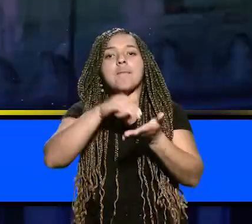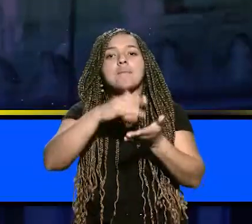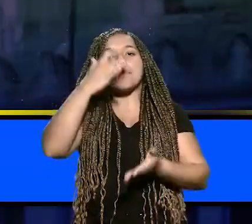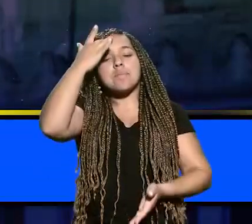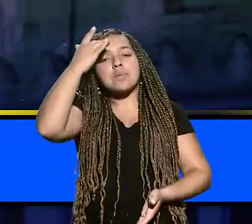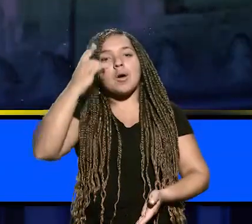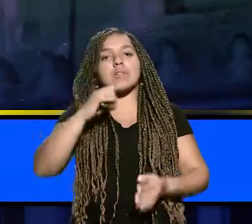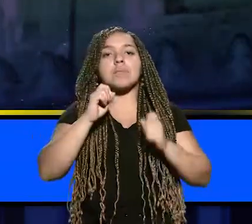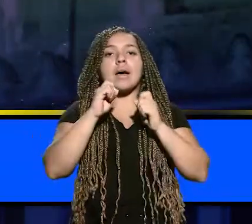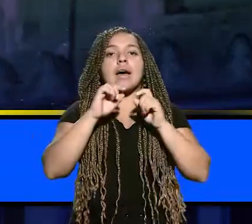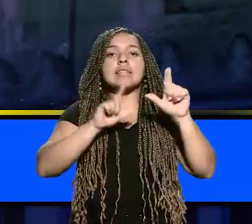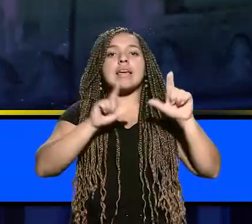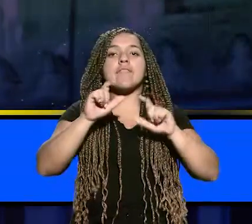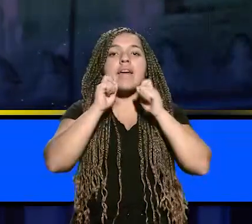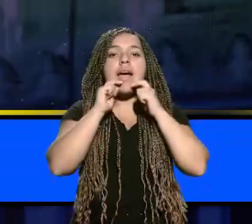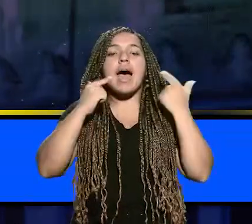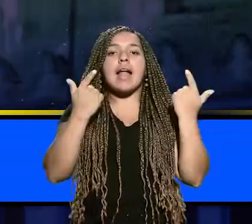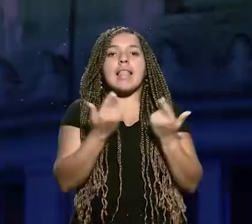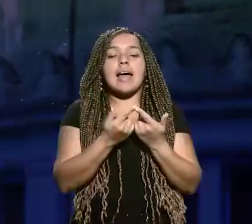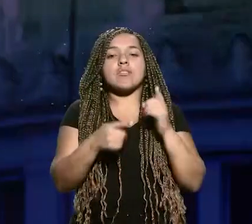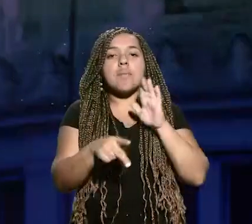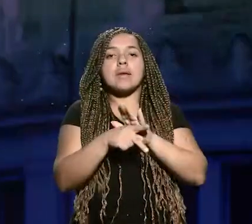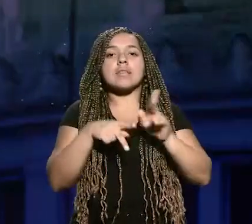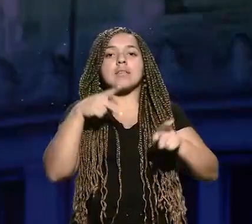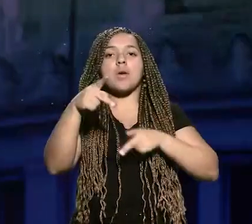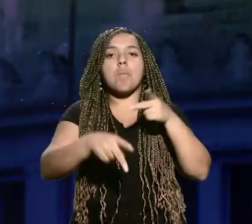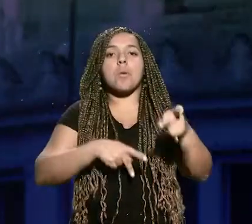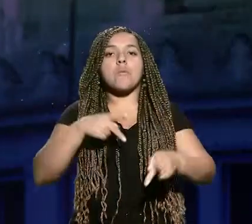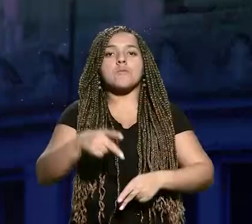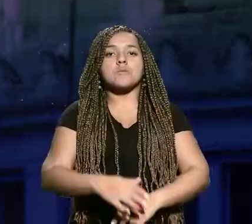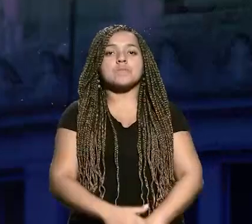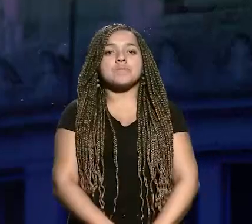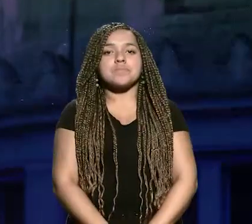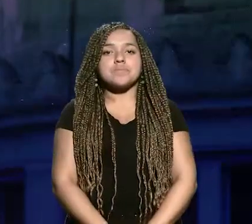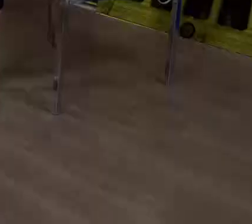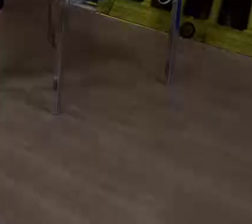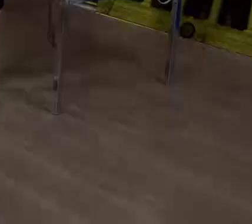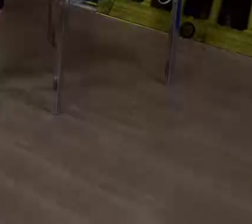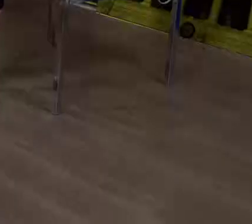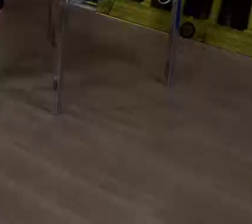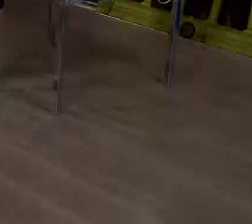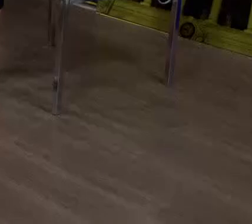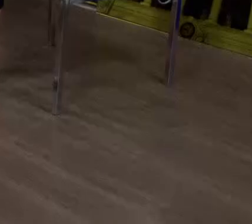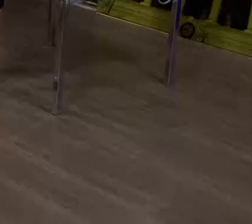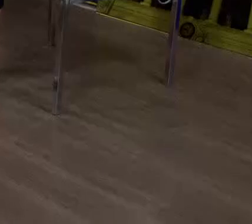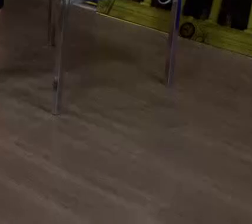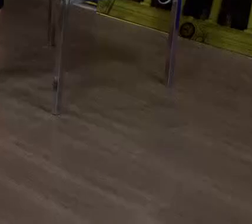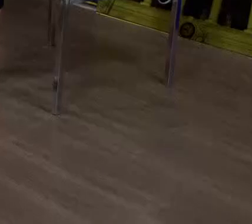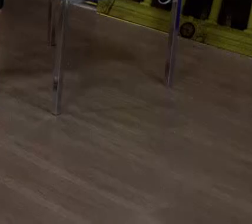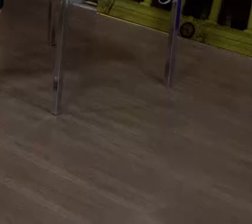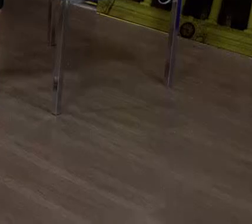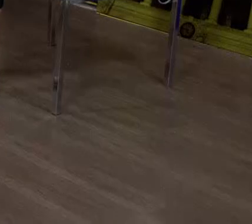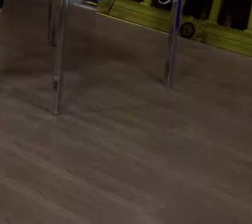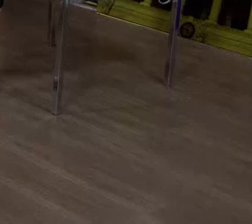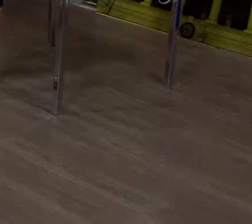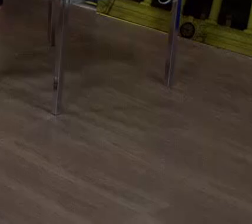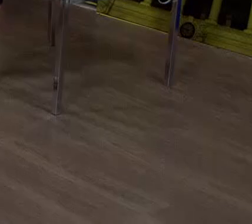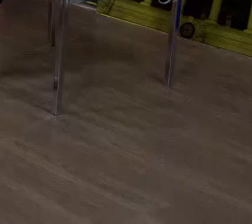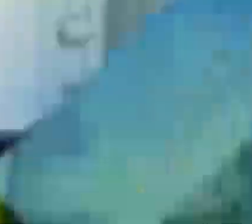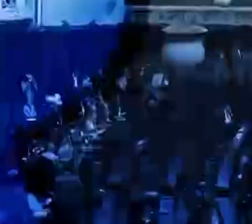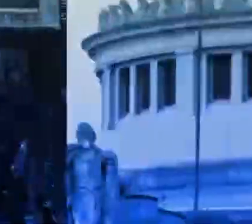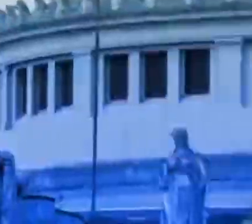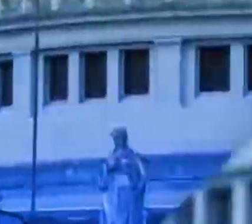gente afirmar para a sociedade que nós queremos corpos negros vivos e sendo o que quiserem.